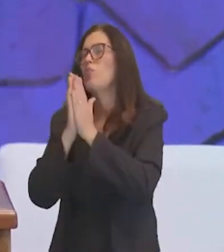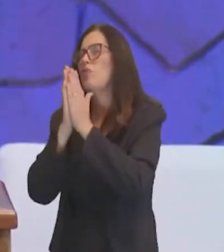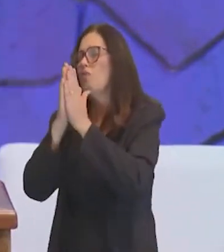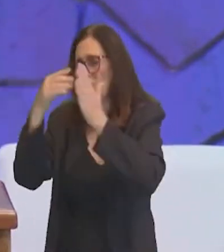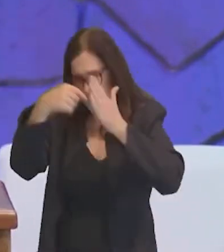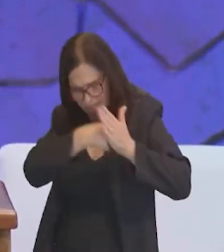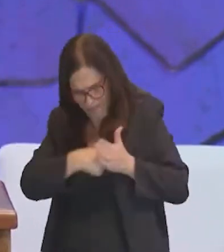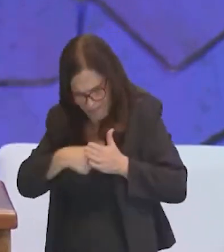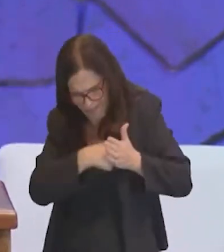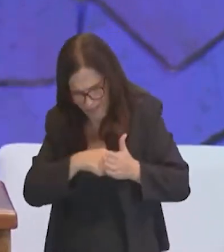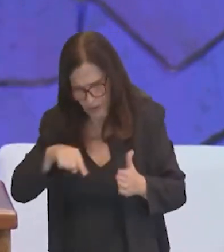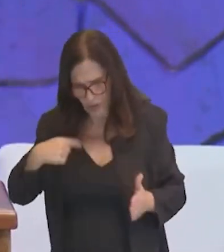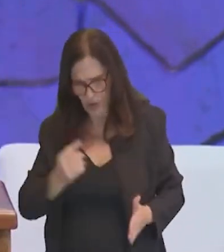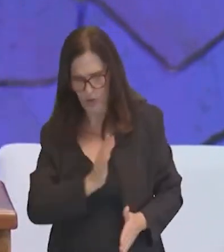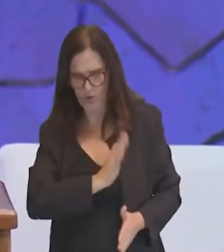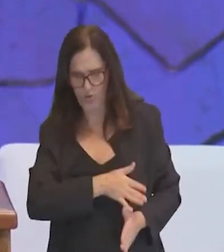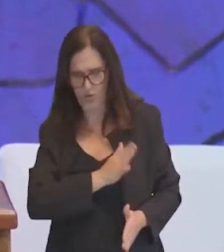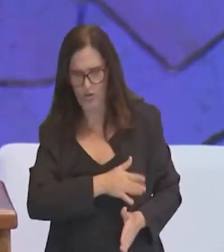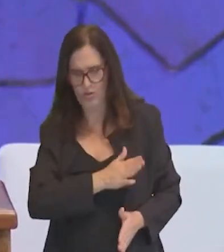corações.